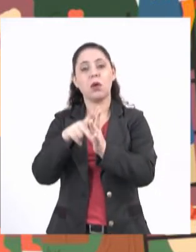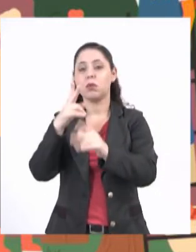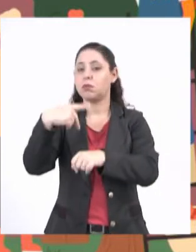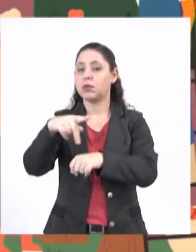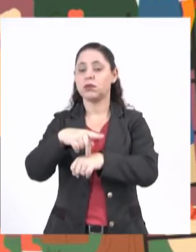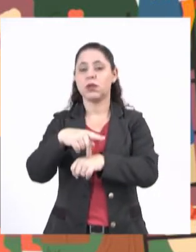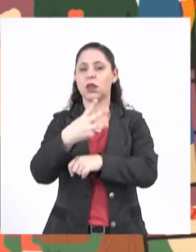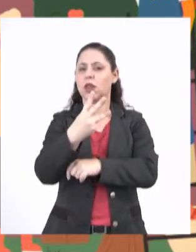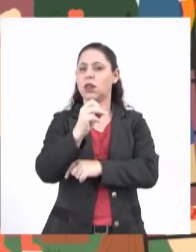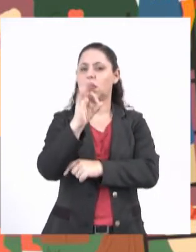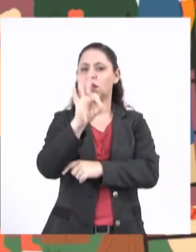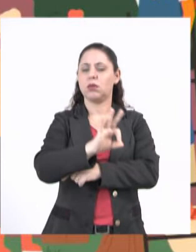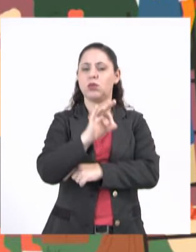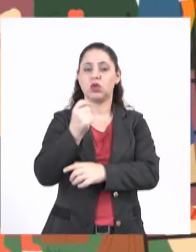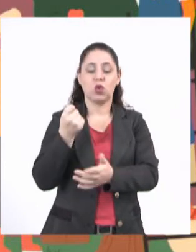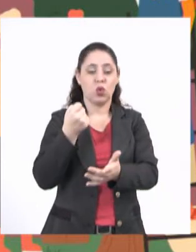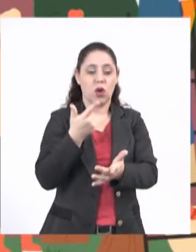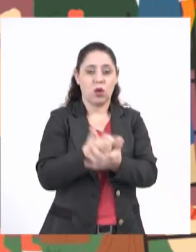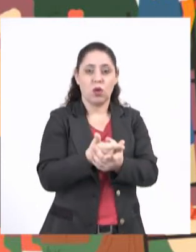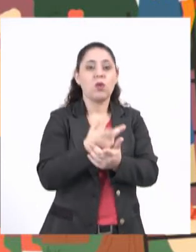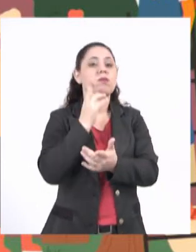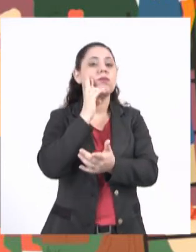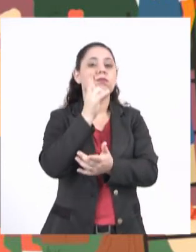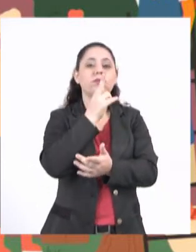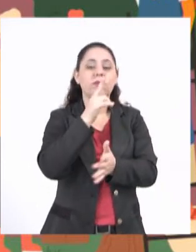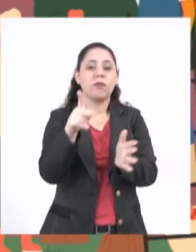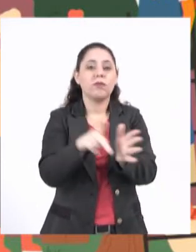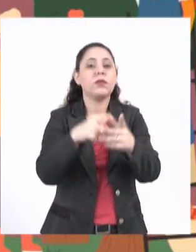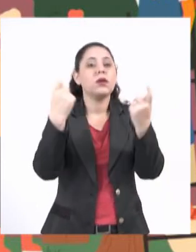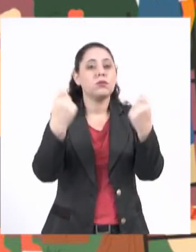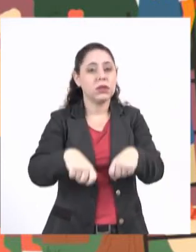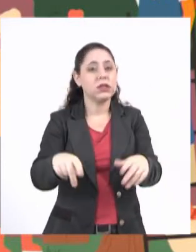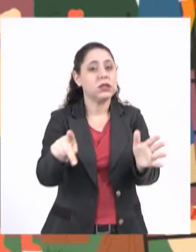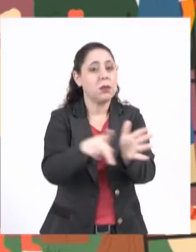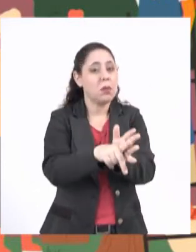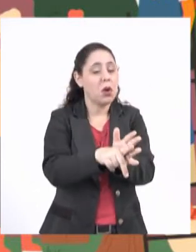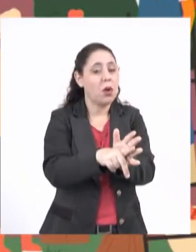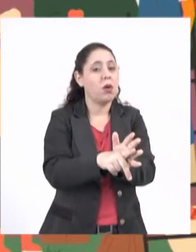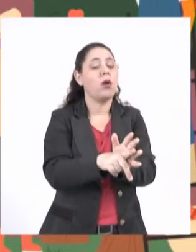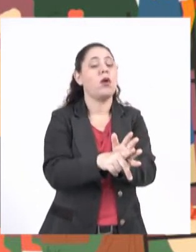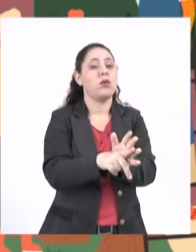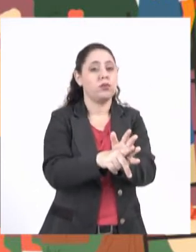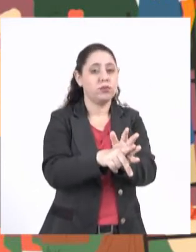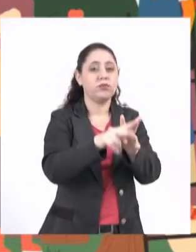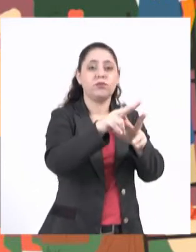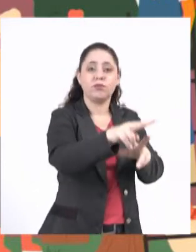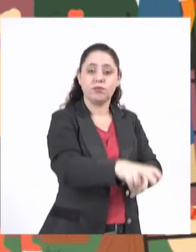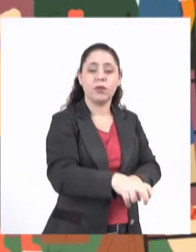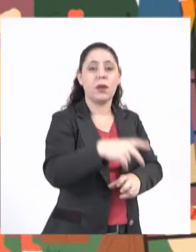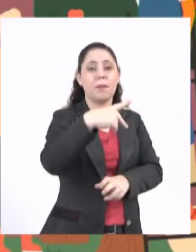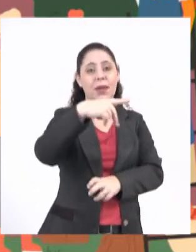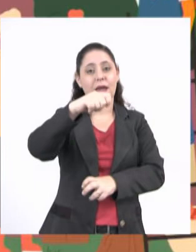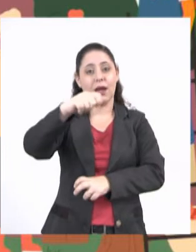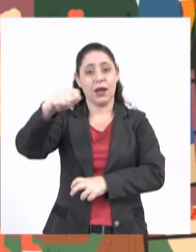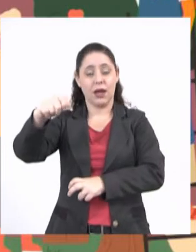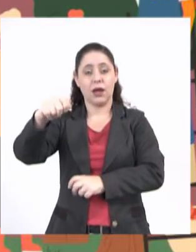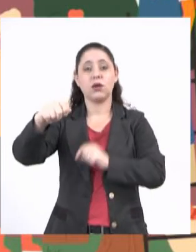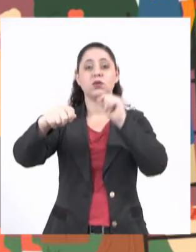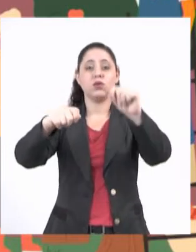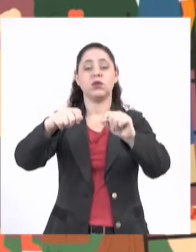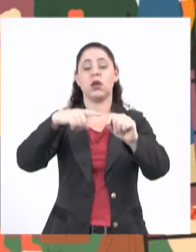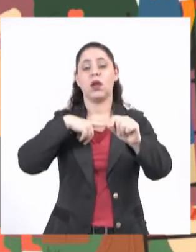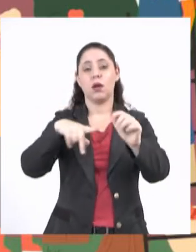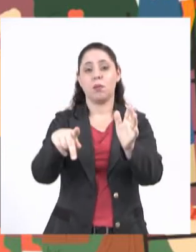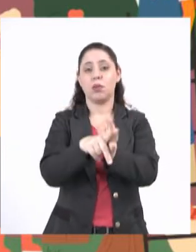menos 30% da compra do restaurante popular garantida, né? Pelo PAA aí, que o Programa Restaurante Popular